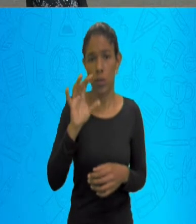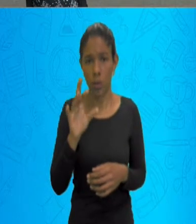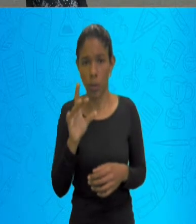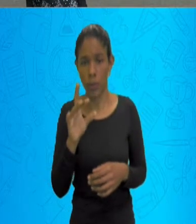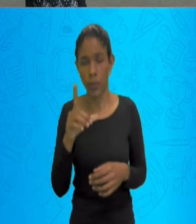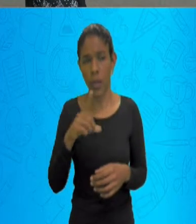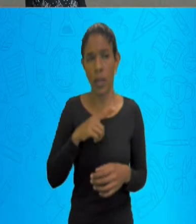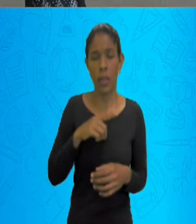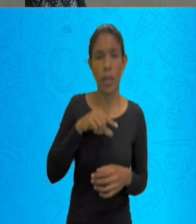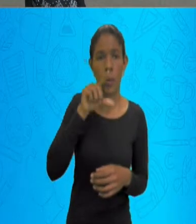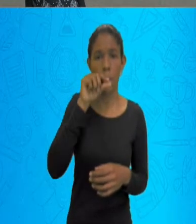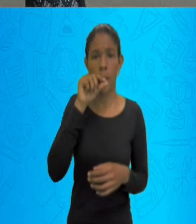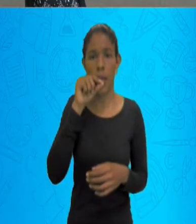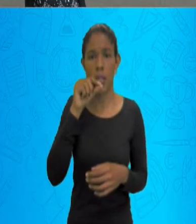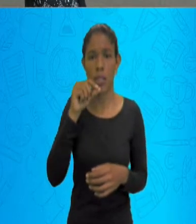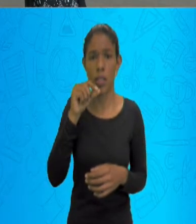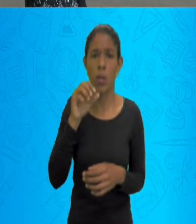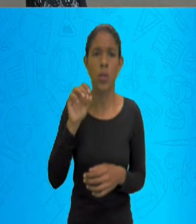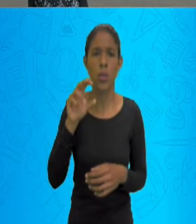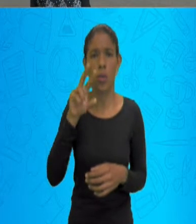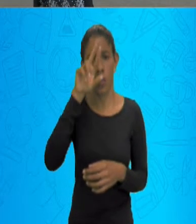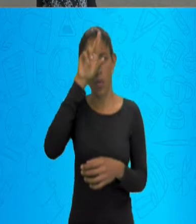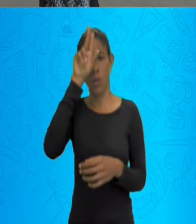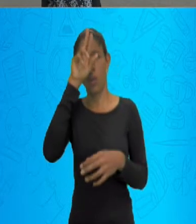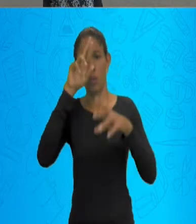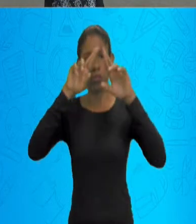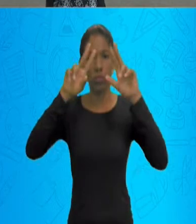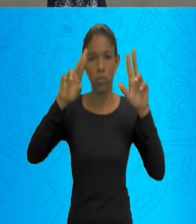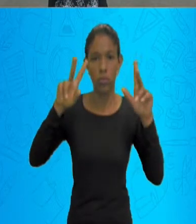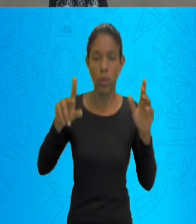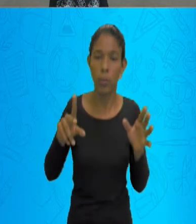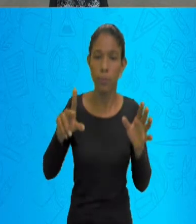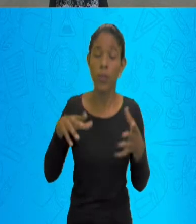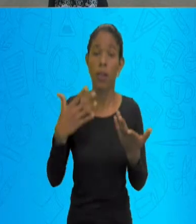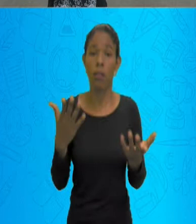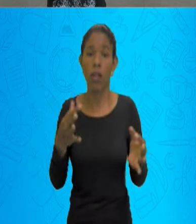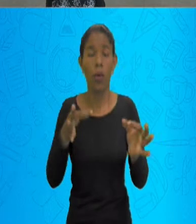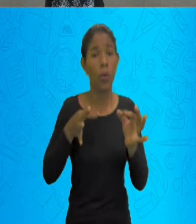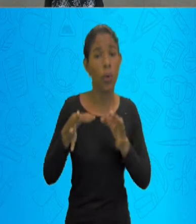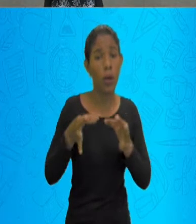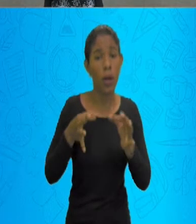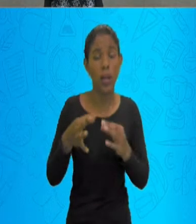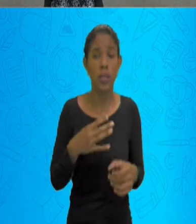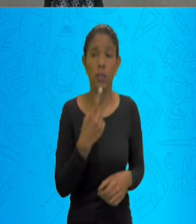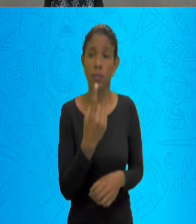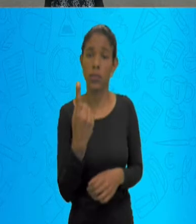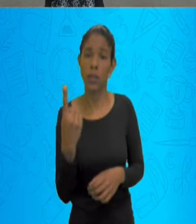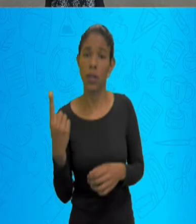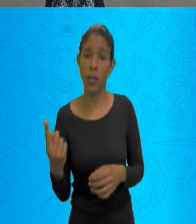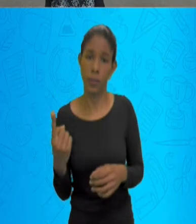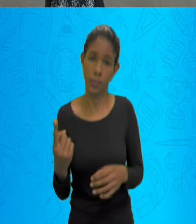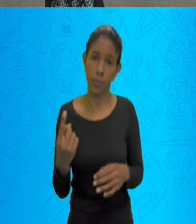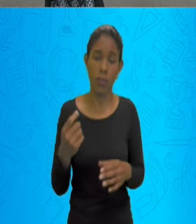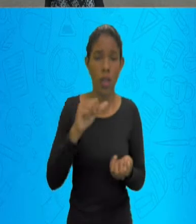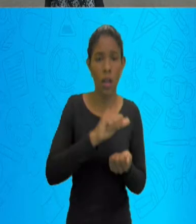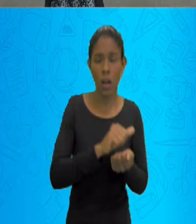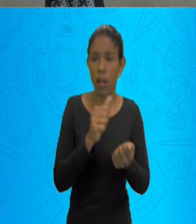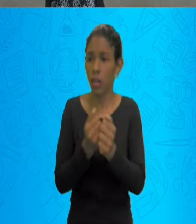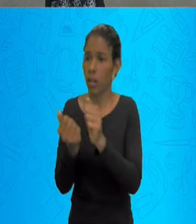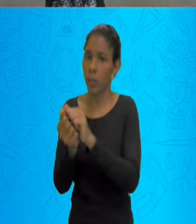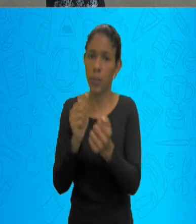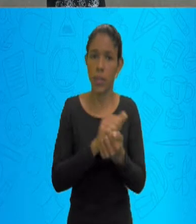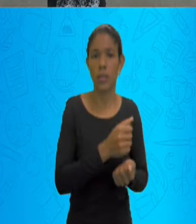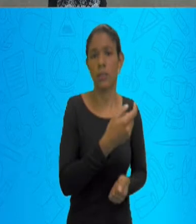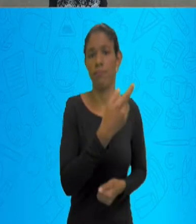eles necessitam de se organizar. Nós temos alguns que se adaptam de todas as maneiras, tanto se alimentando